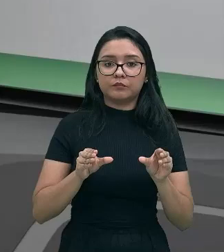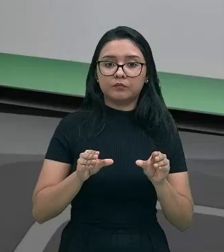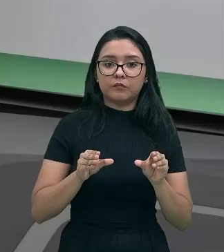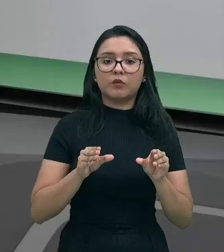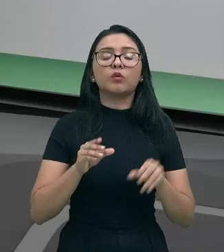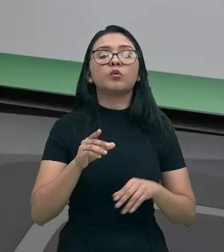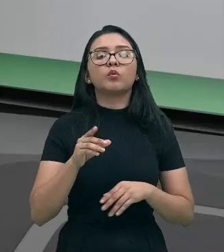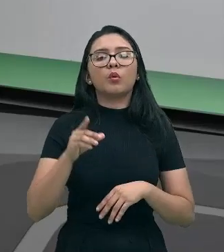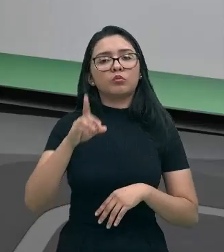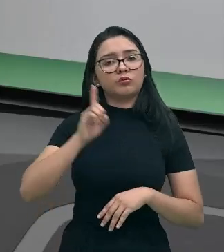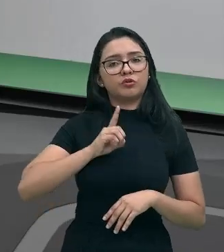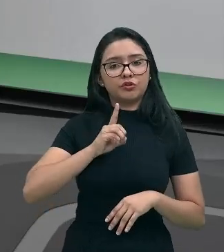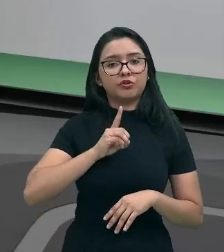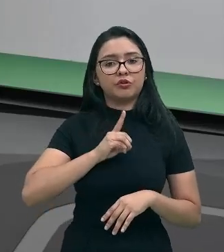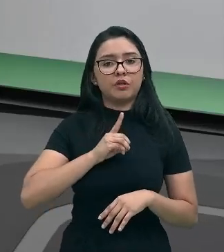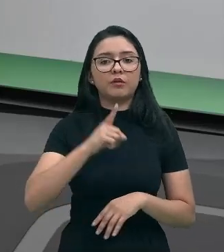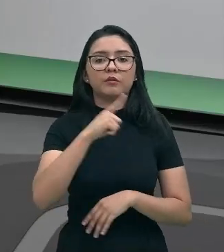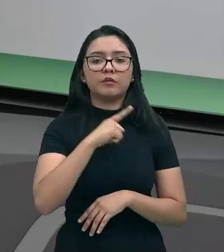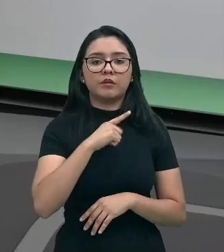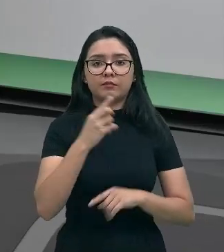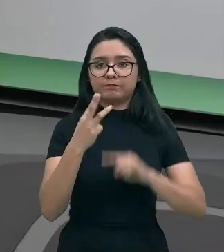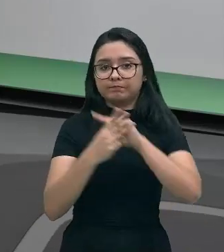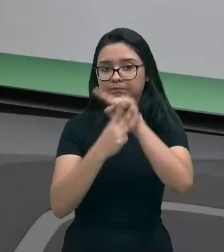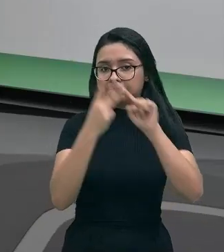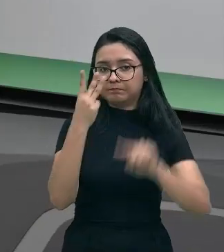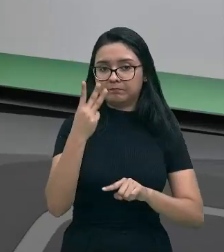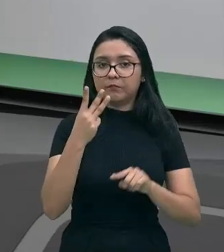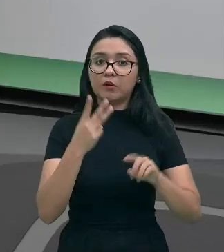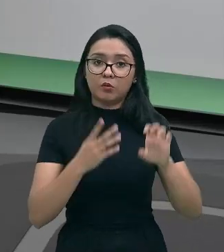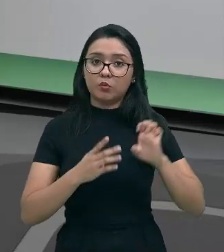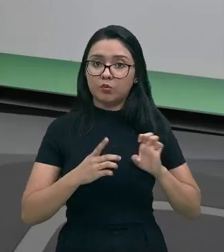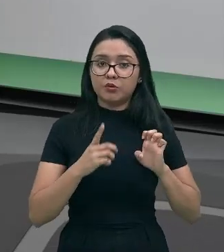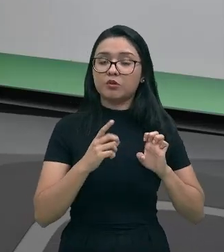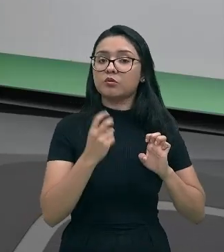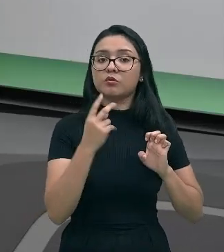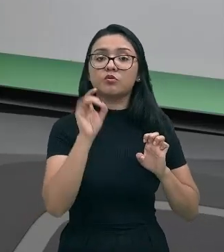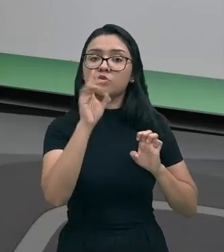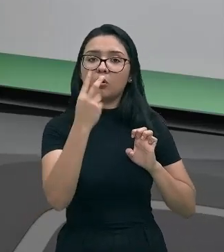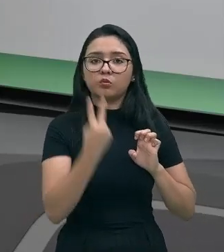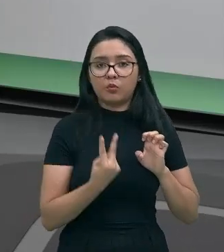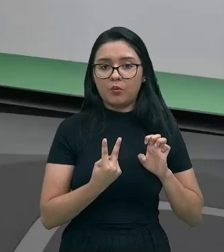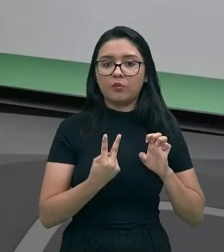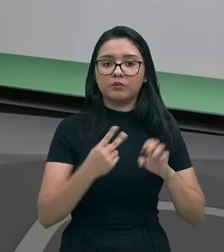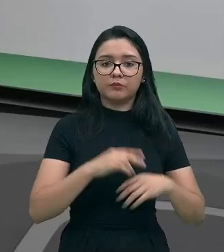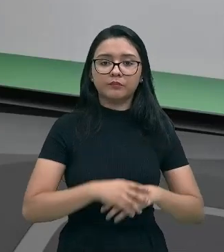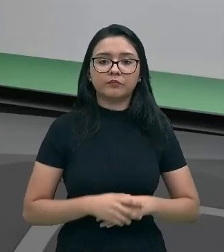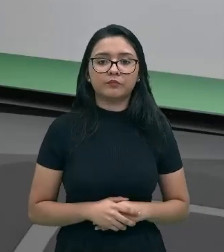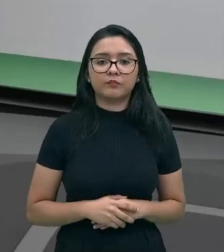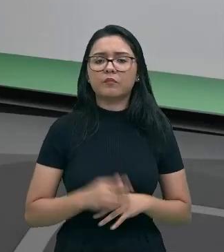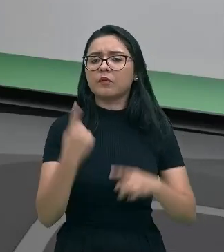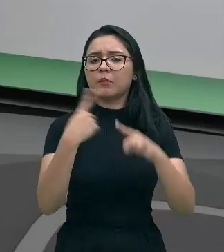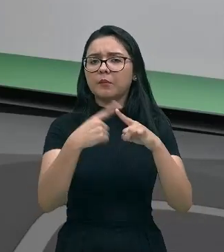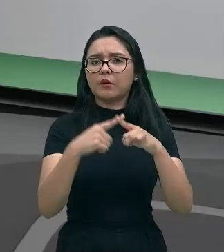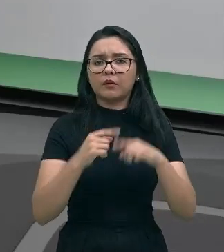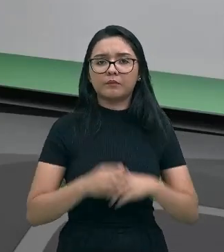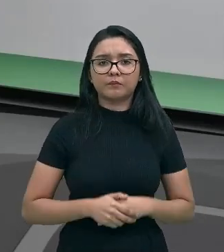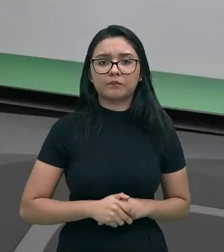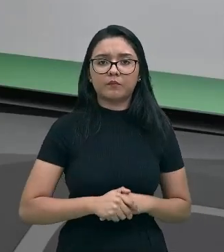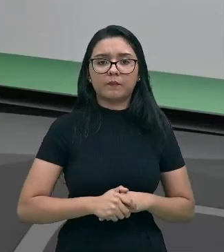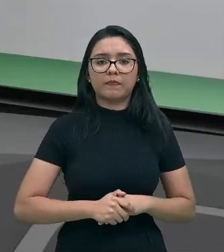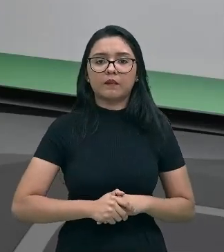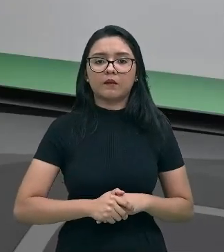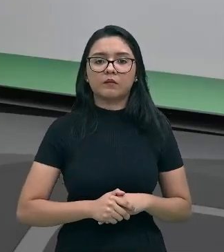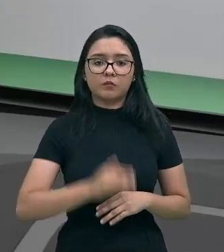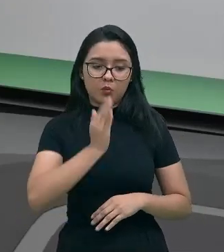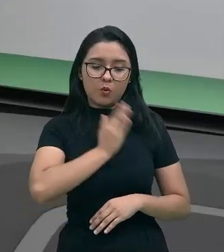maior, ele contém 3 lobos. E aqui do lado esquerdo ele só tem 2 lobos, tá? Porque o coração ocupa um pouquinho